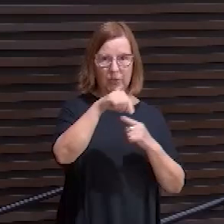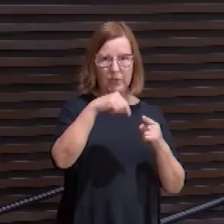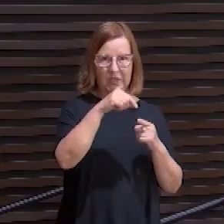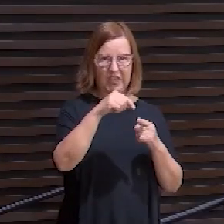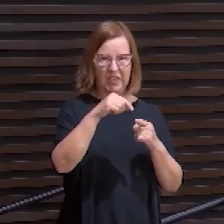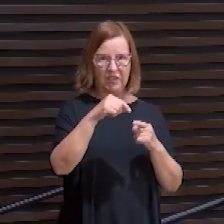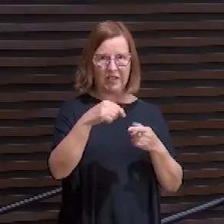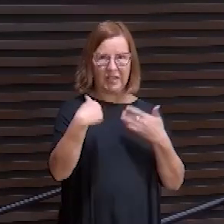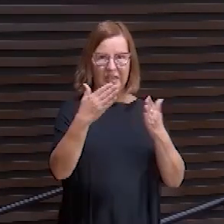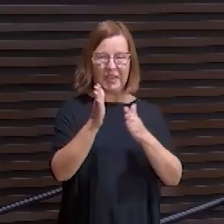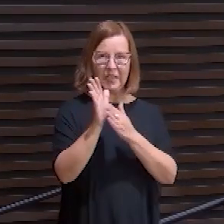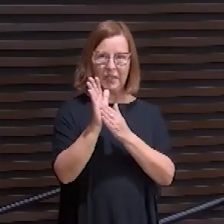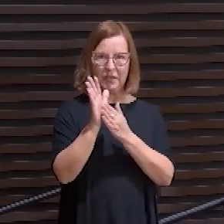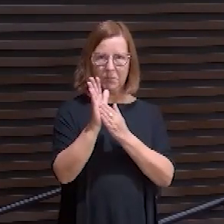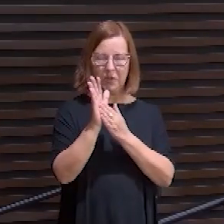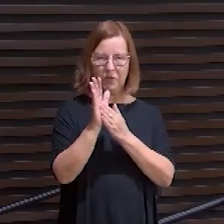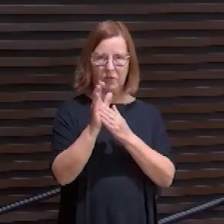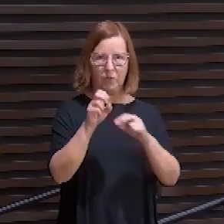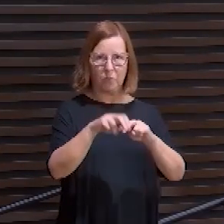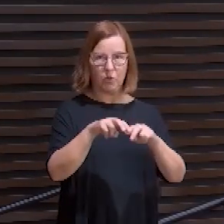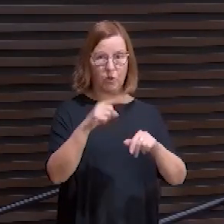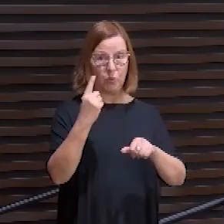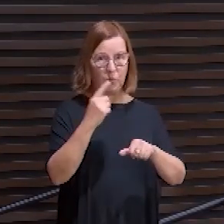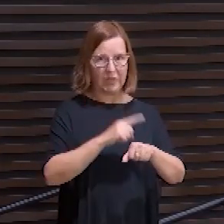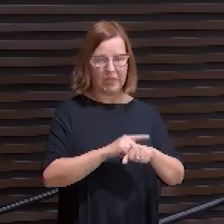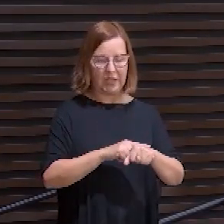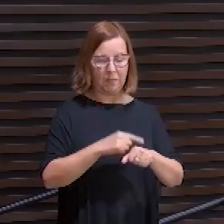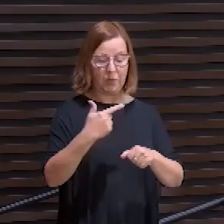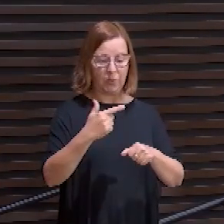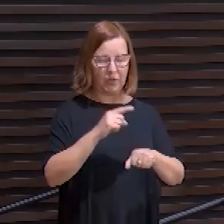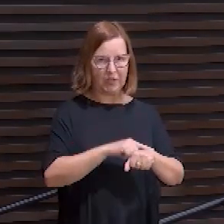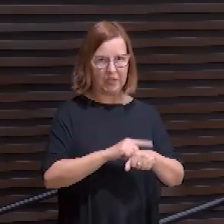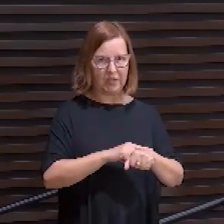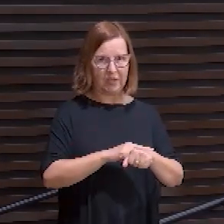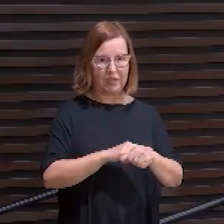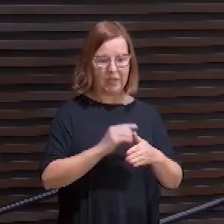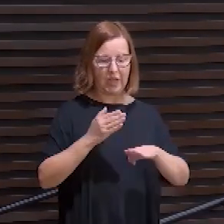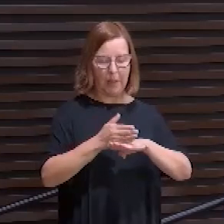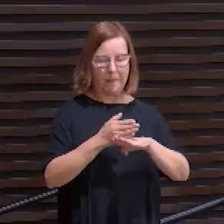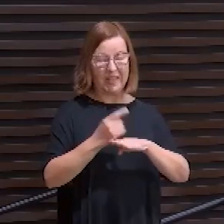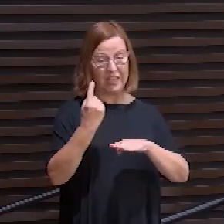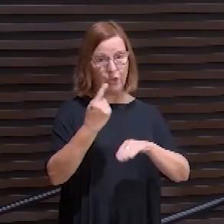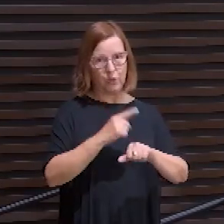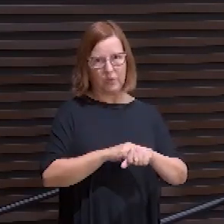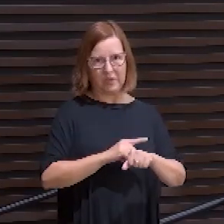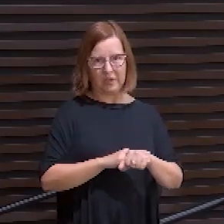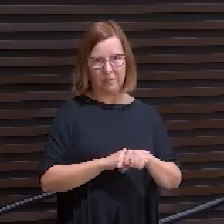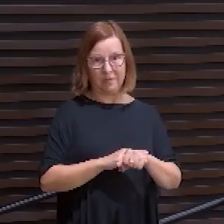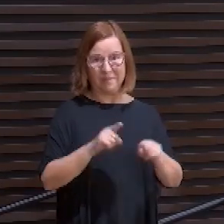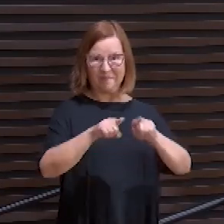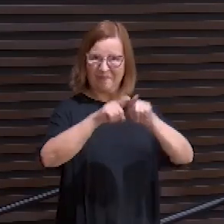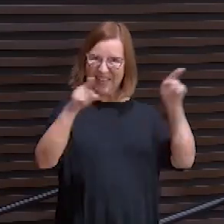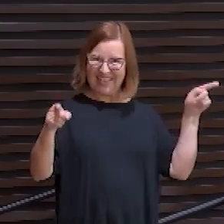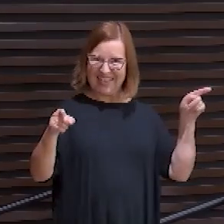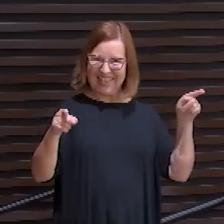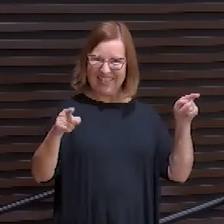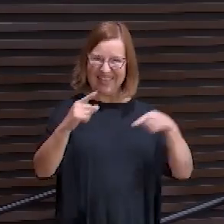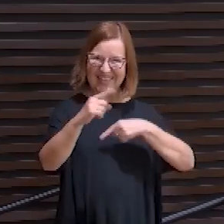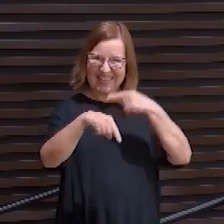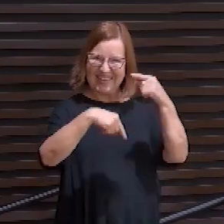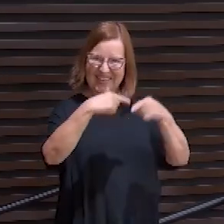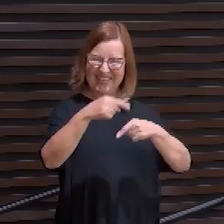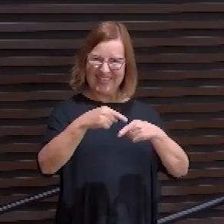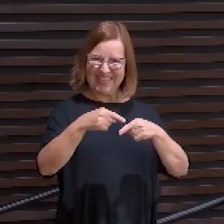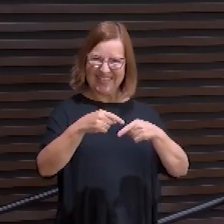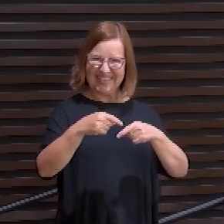serão entregues nas mãos por 1 tempo, 2 tempos e metade de um tempo. Mas, depois,